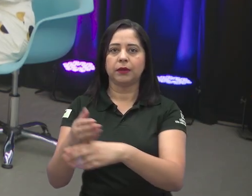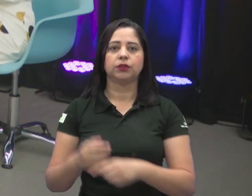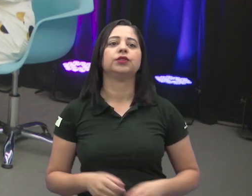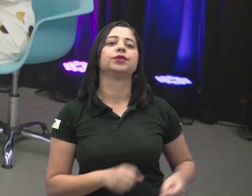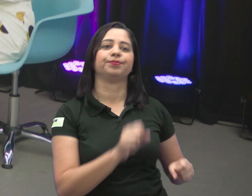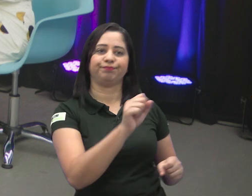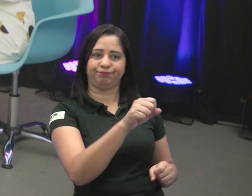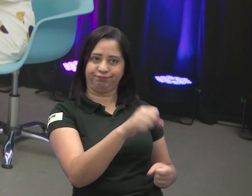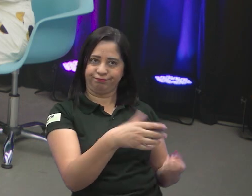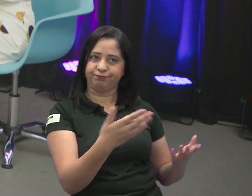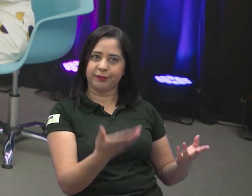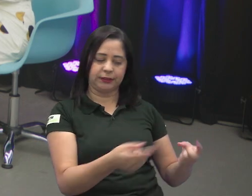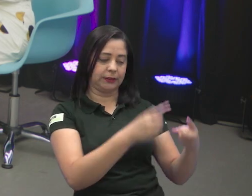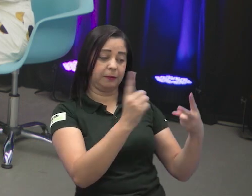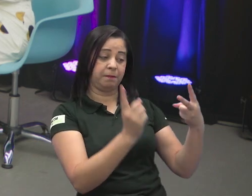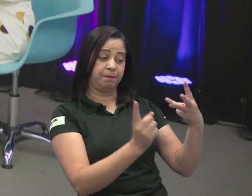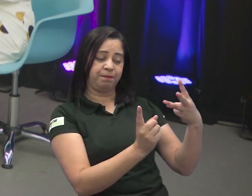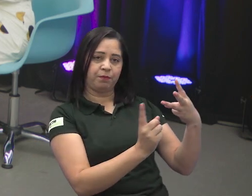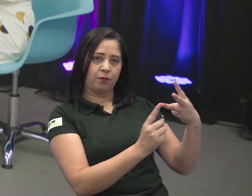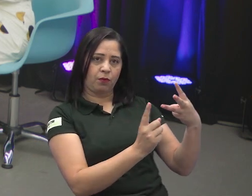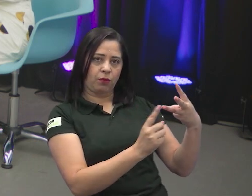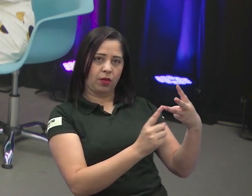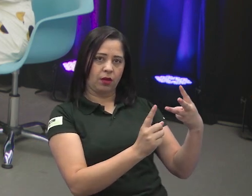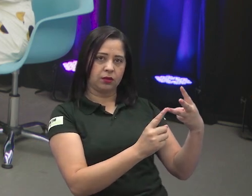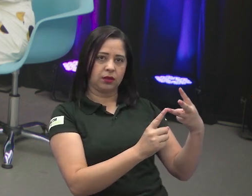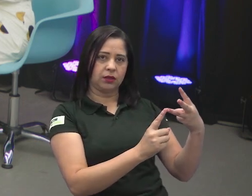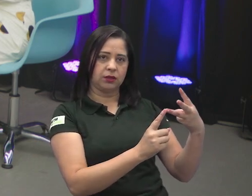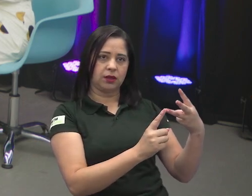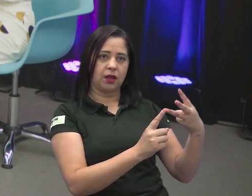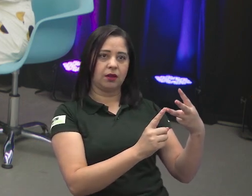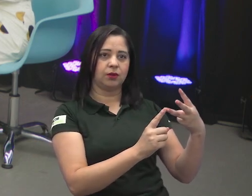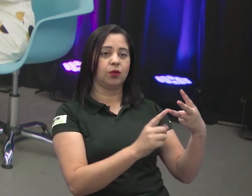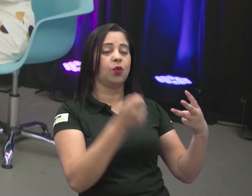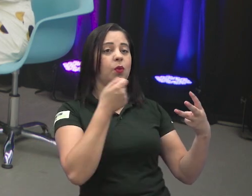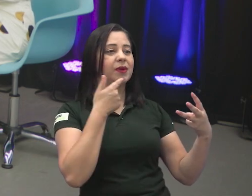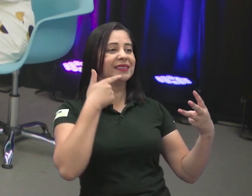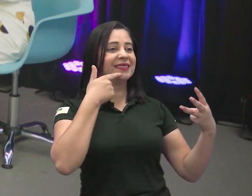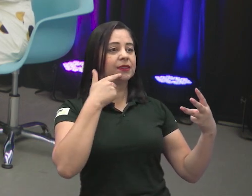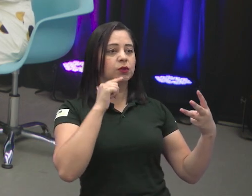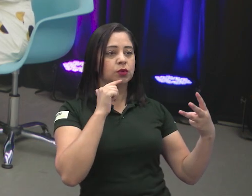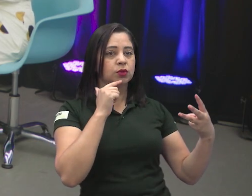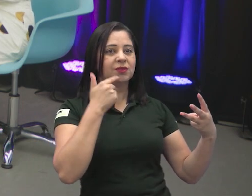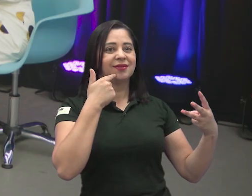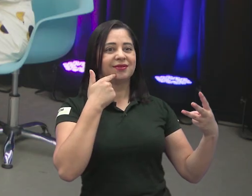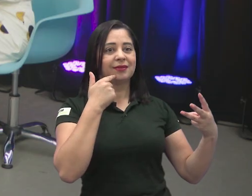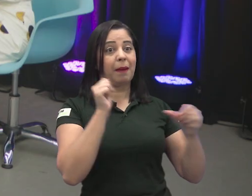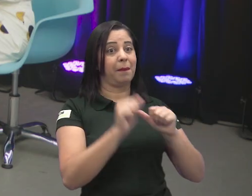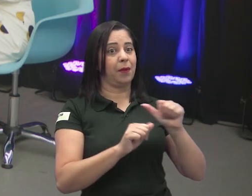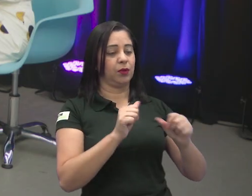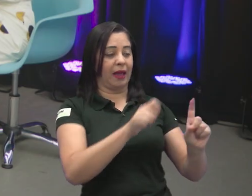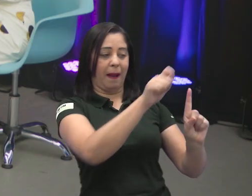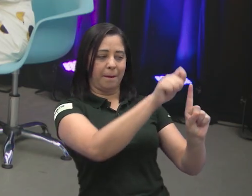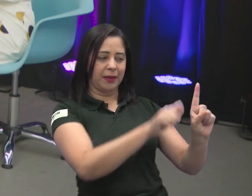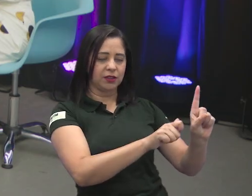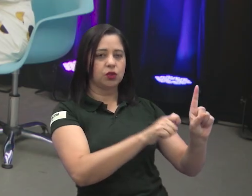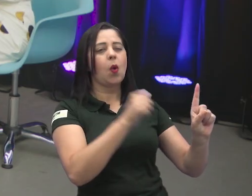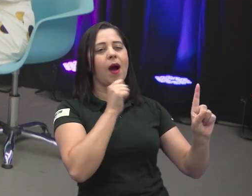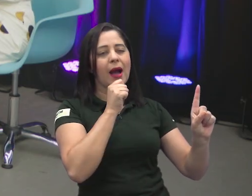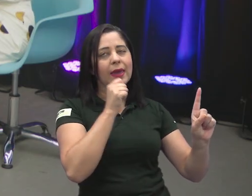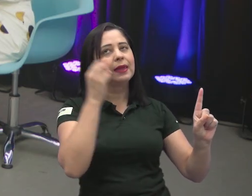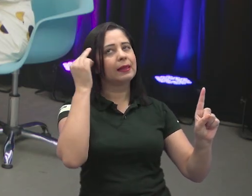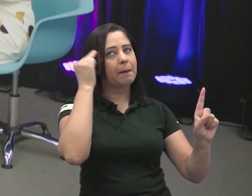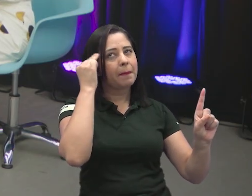outra importante. E alteração de humor. Muitas vezes, a pessoa ainda está com a